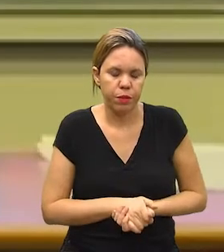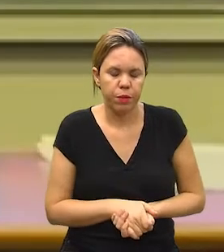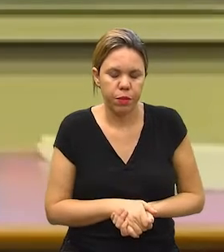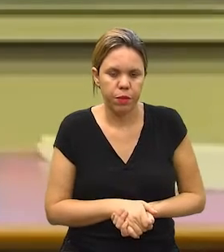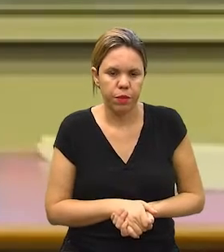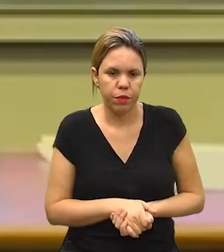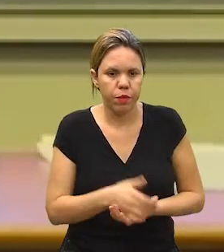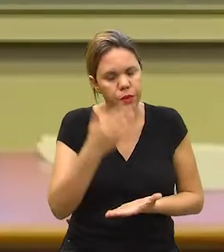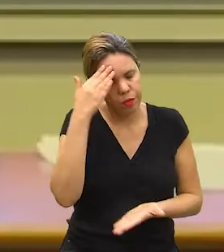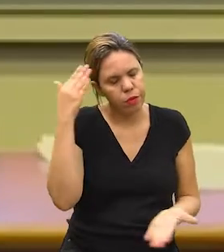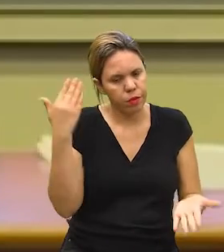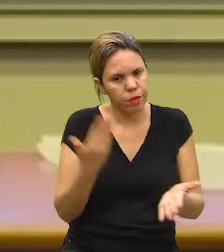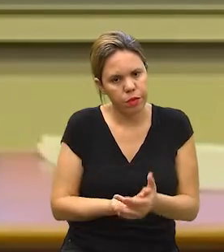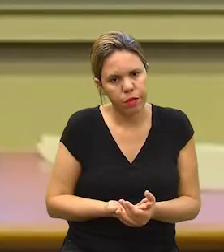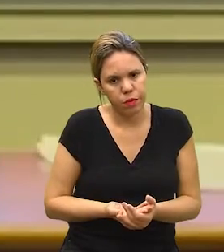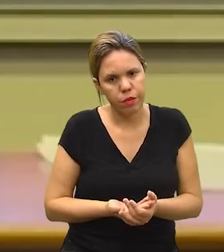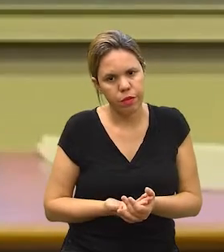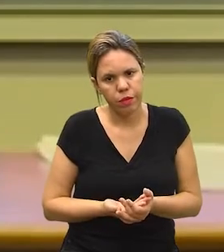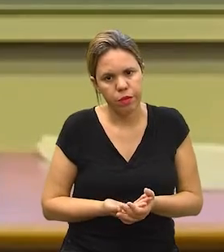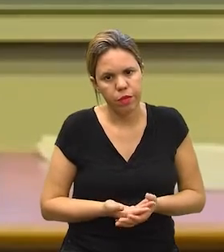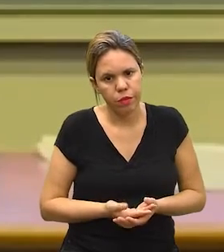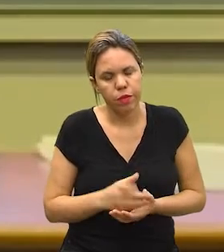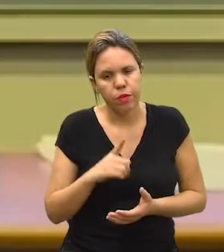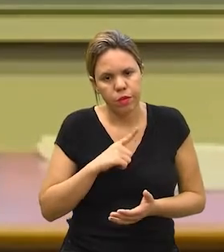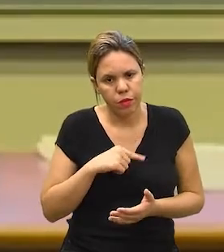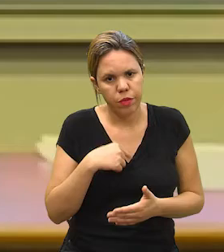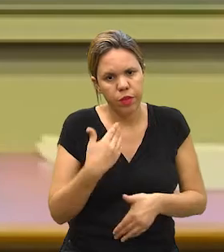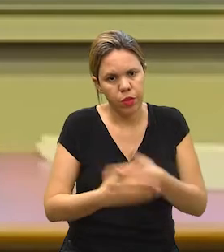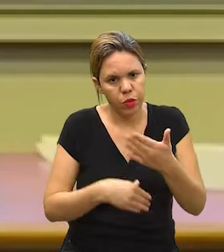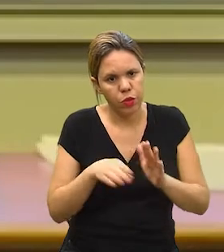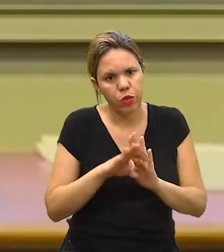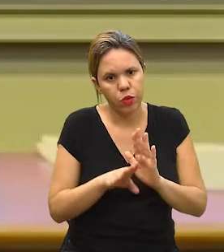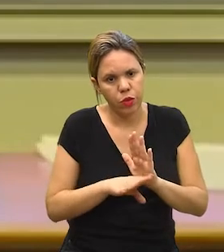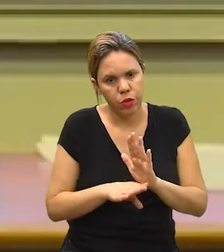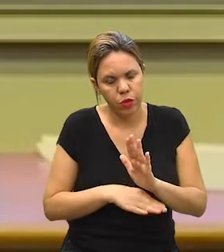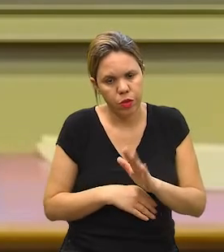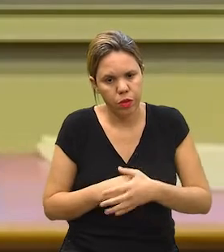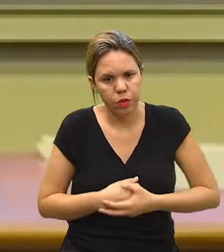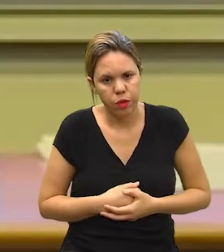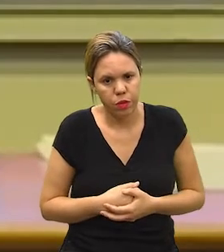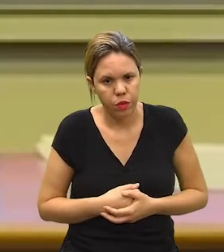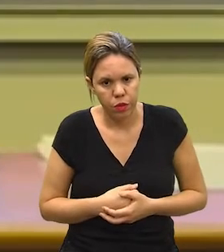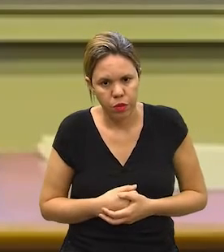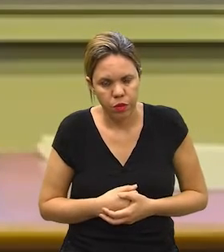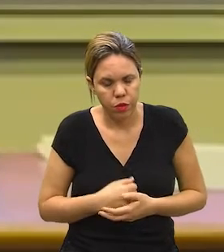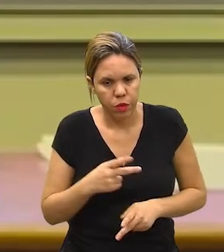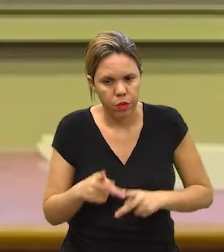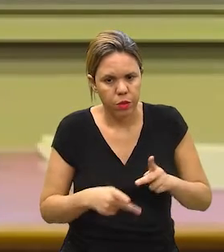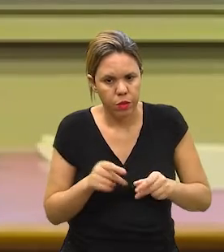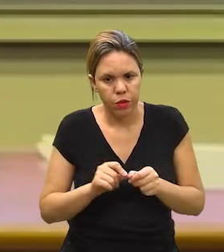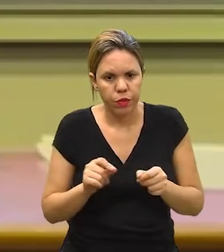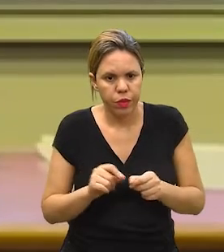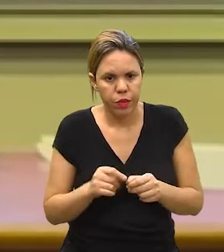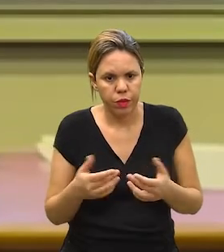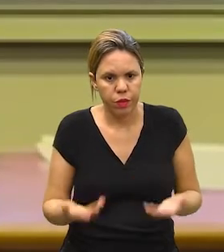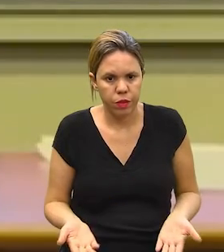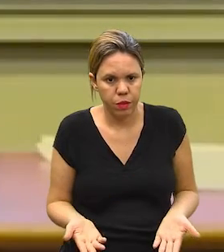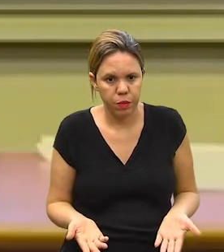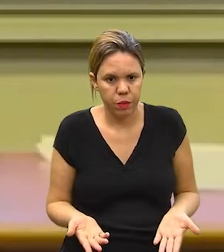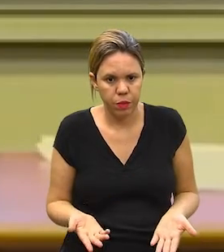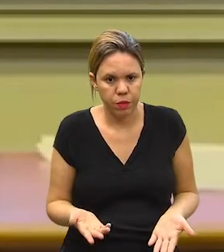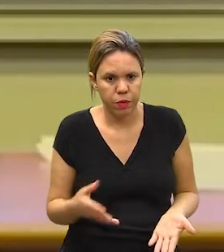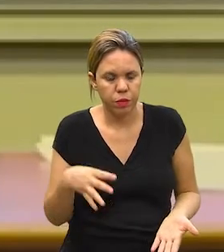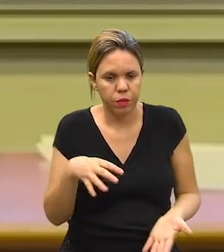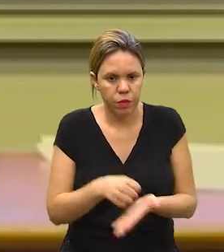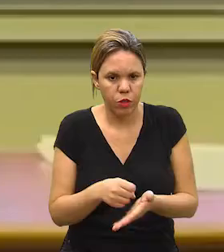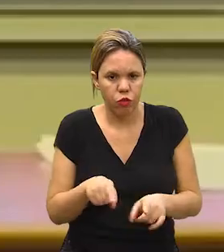aí eu acredito que vai ter um procedimento escalonado para essas pessoas fazerem esse